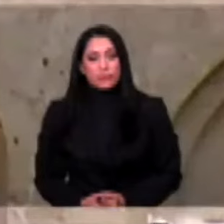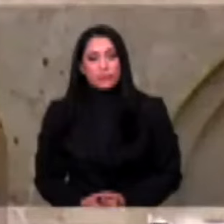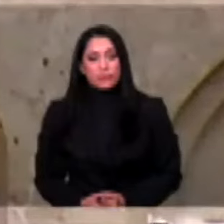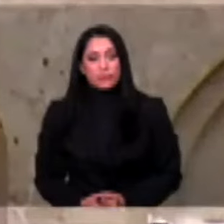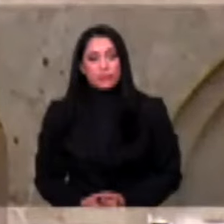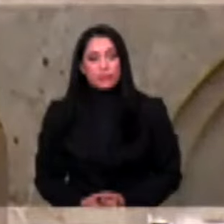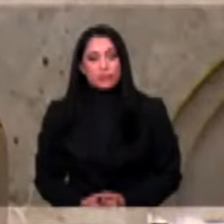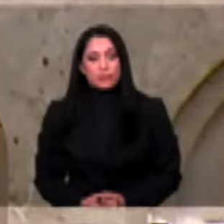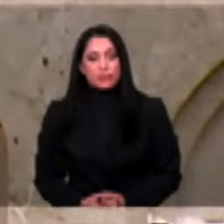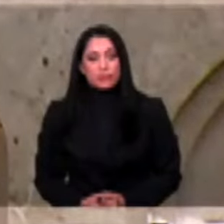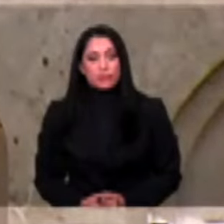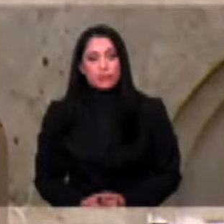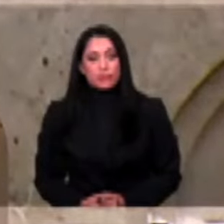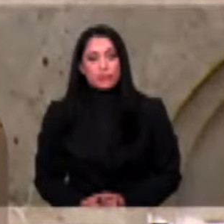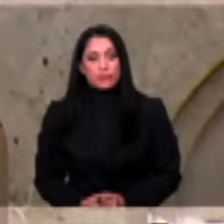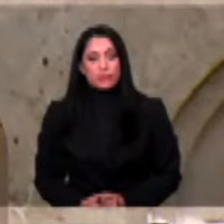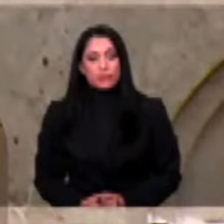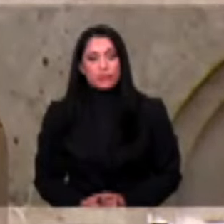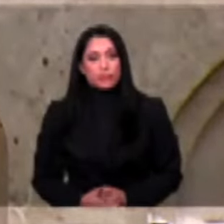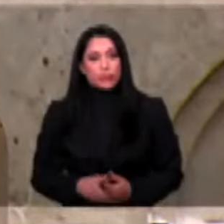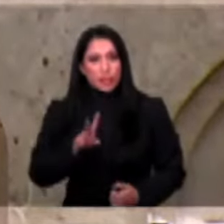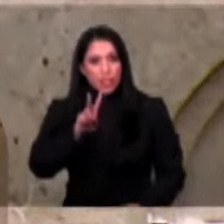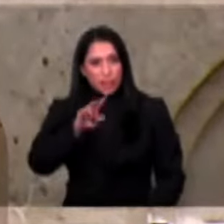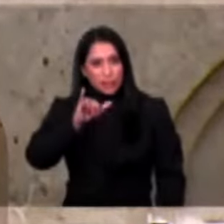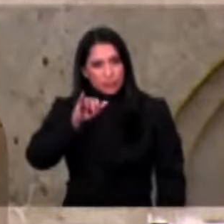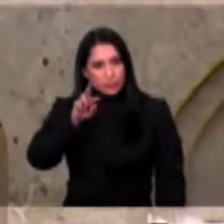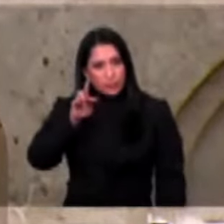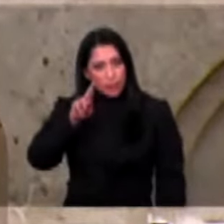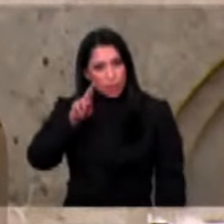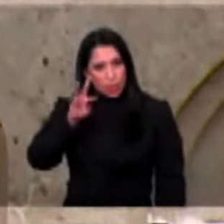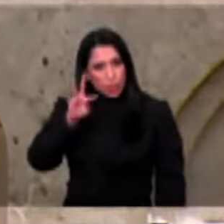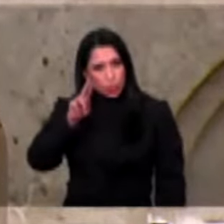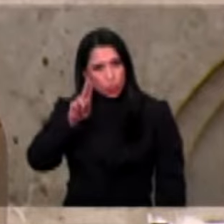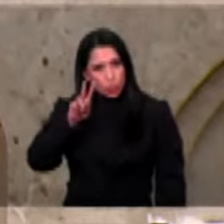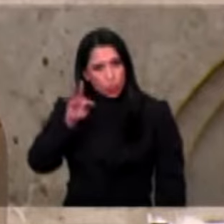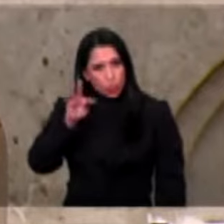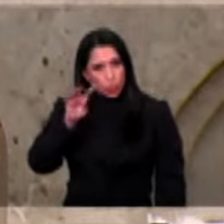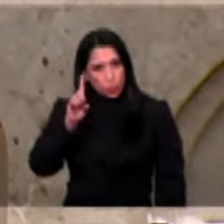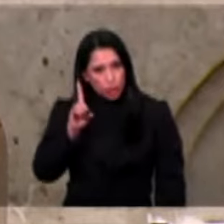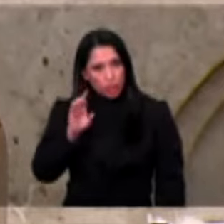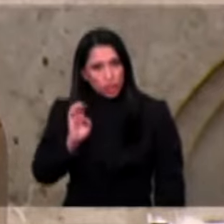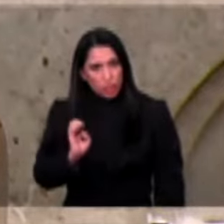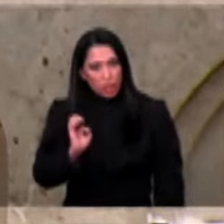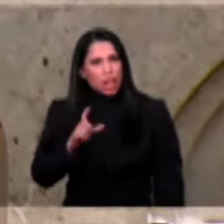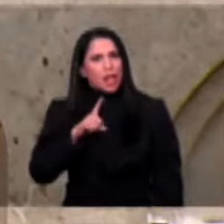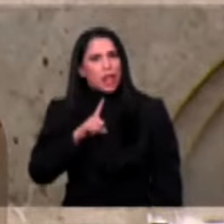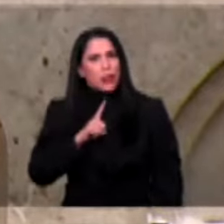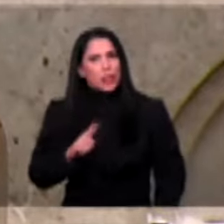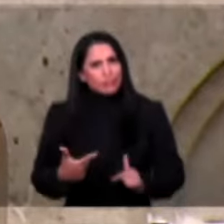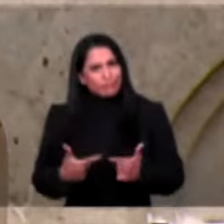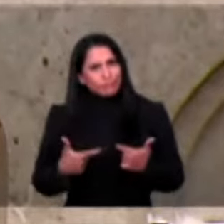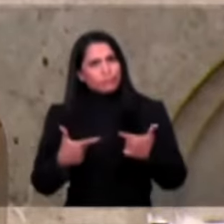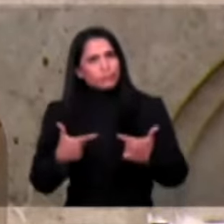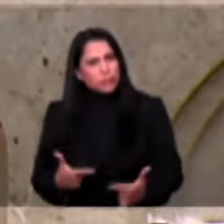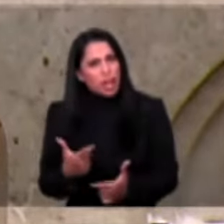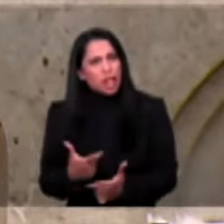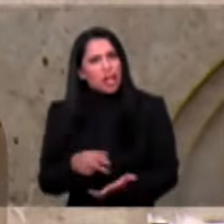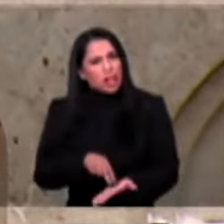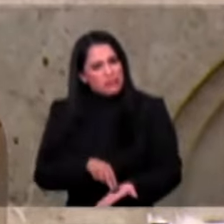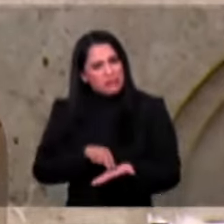E virtude, entenda-se, digo eu, como disposição firme e constante